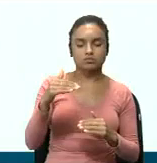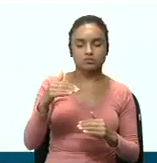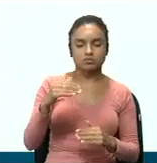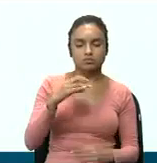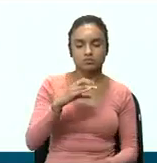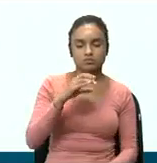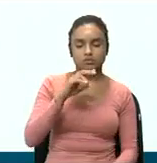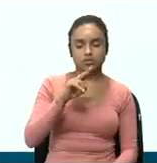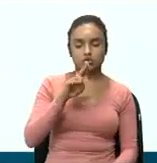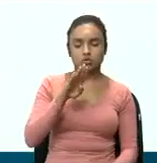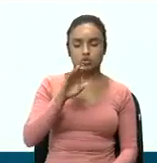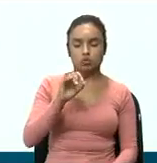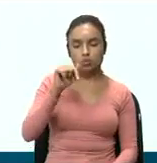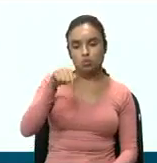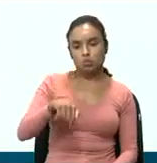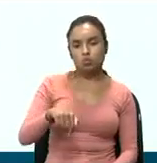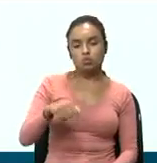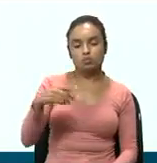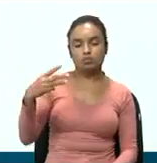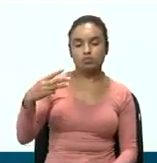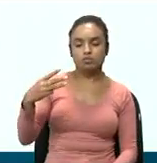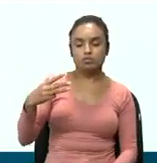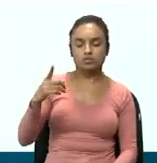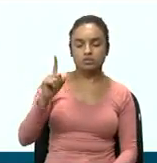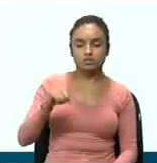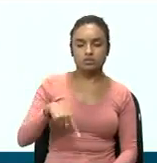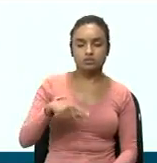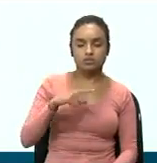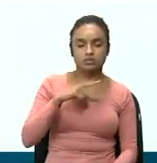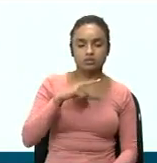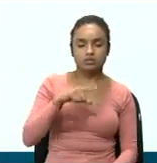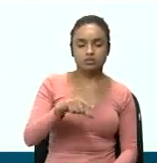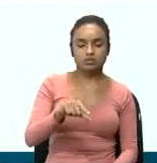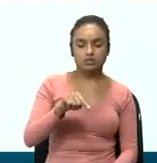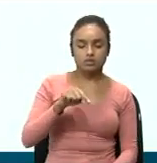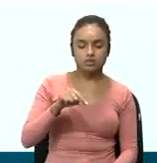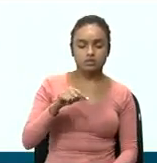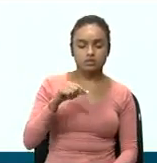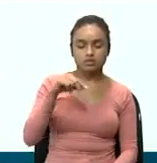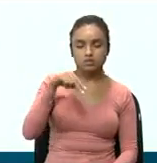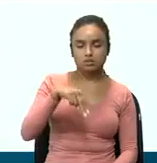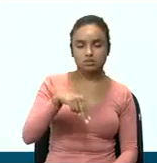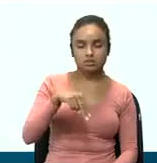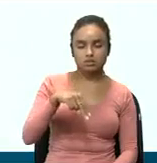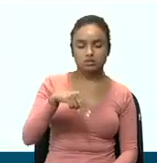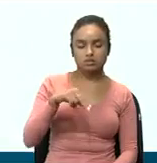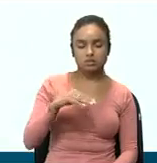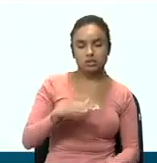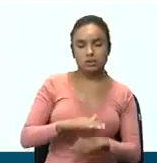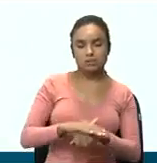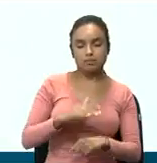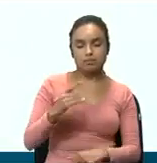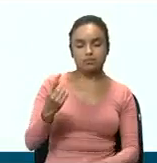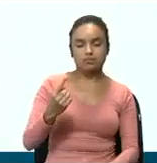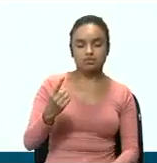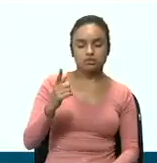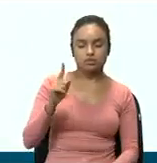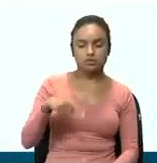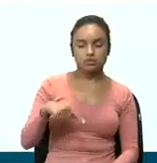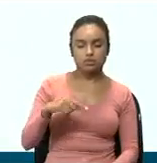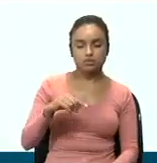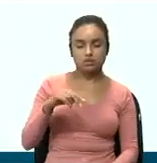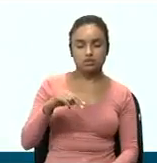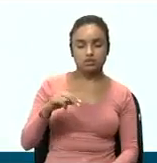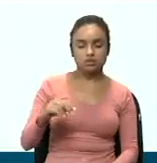Ou seja, eu peguei n e, consequentemente, n mais 1 é maior que n. Mas quando eu olho